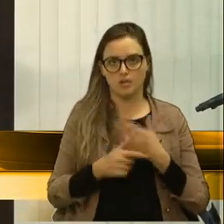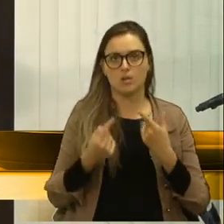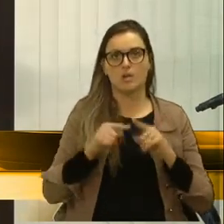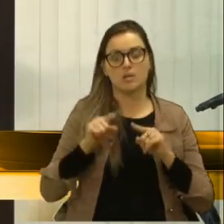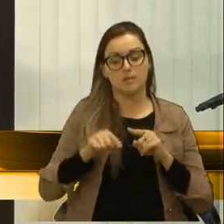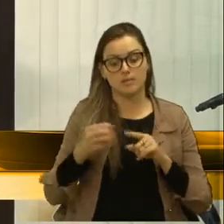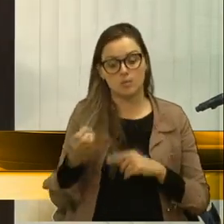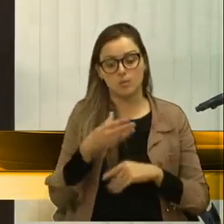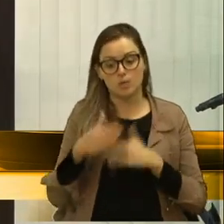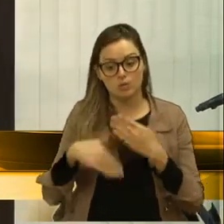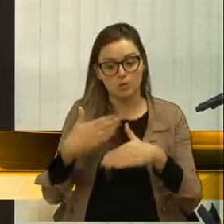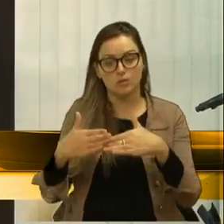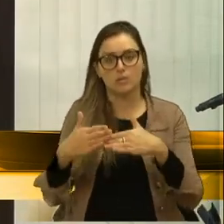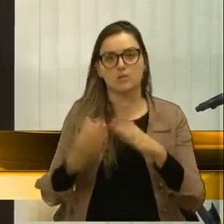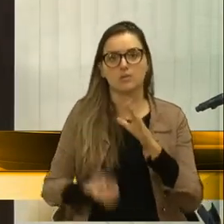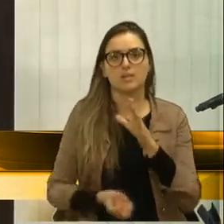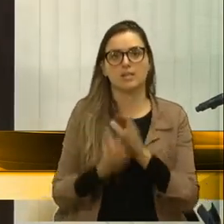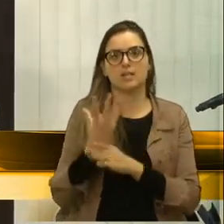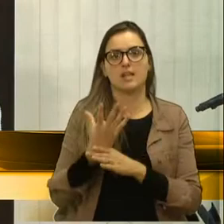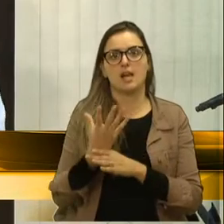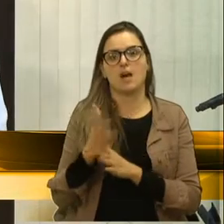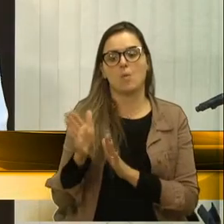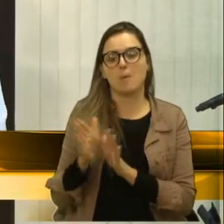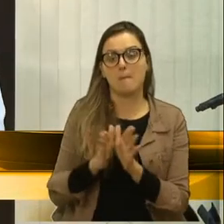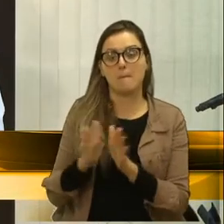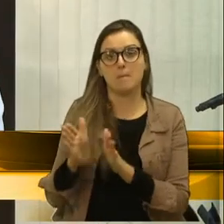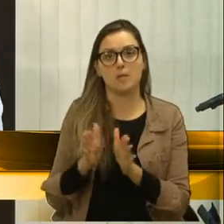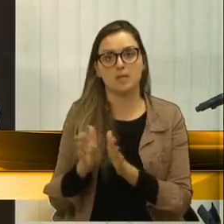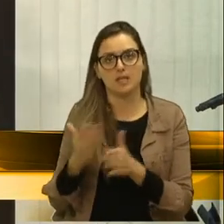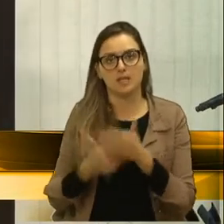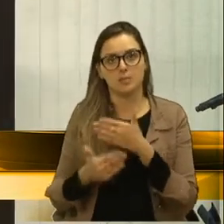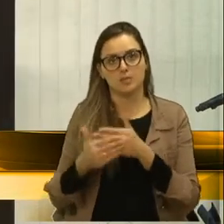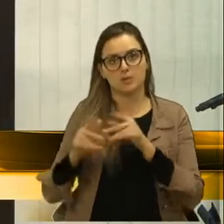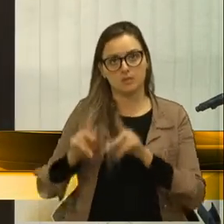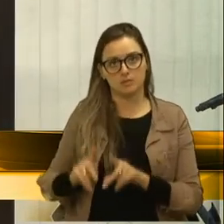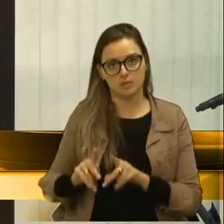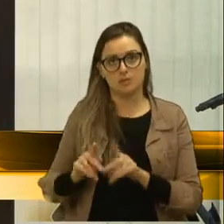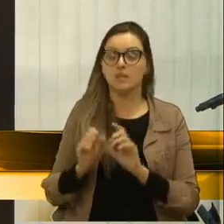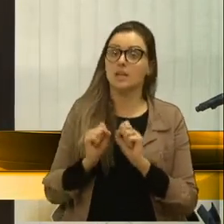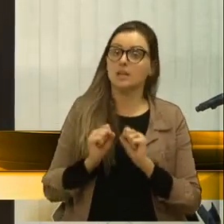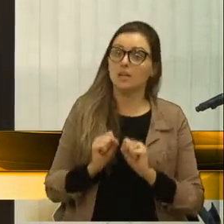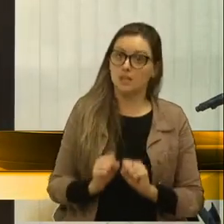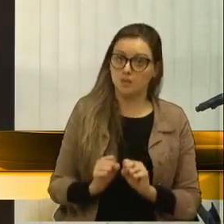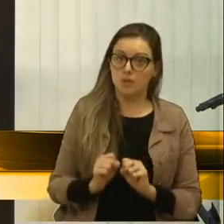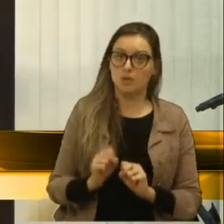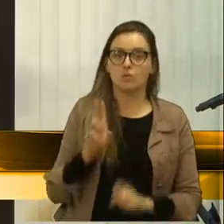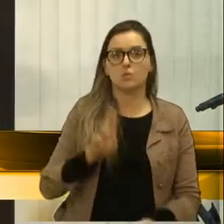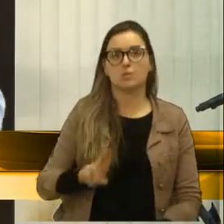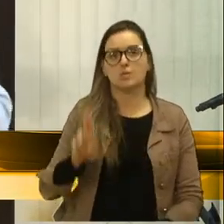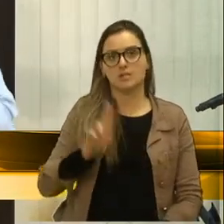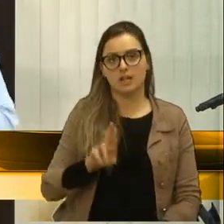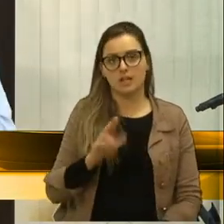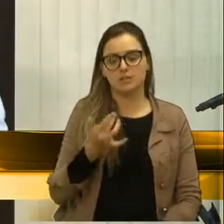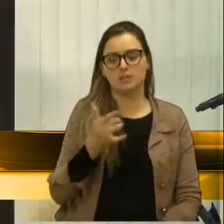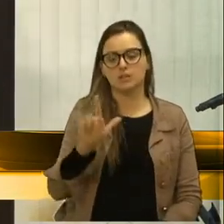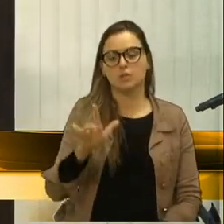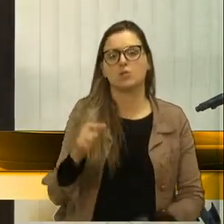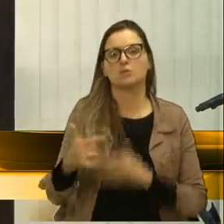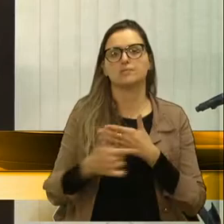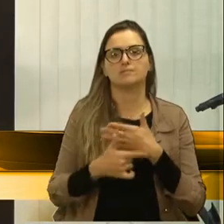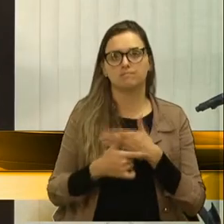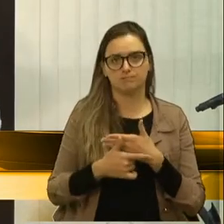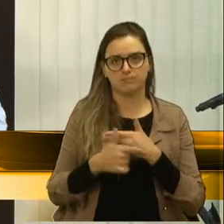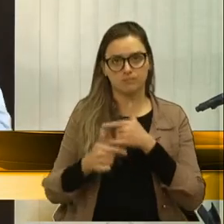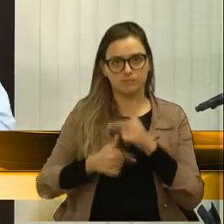passo, construir uma mobilidade para essas funções, em que eles possam ser utilizados em outras, serem